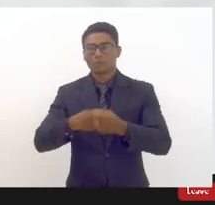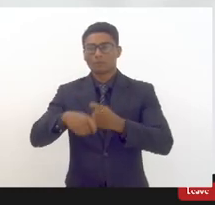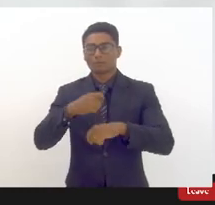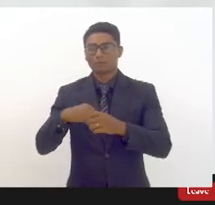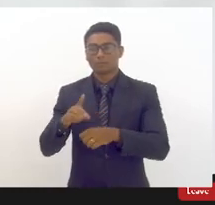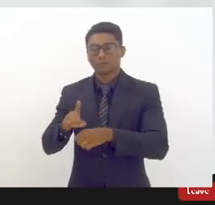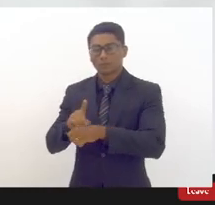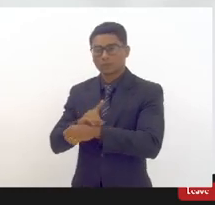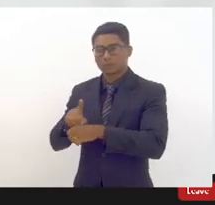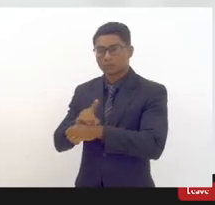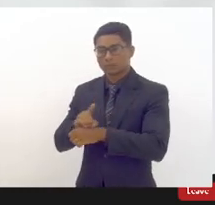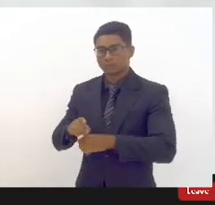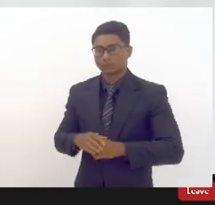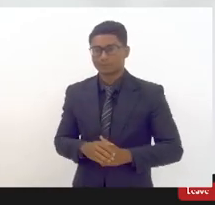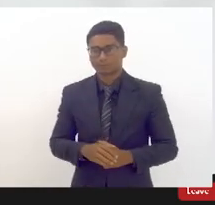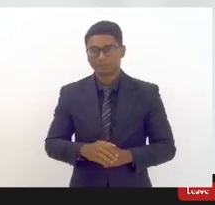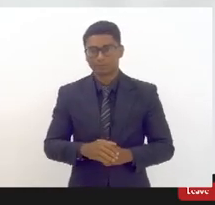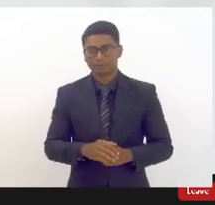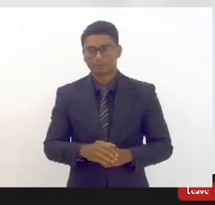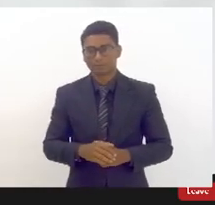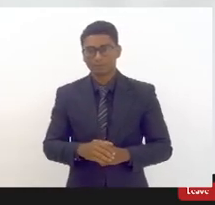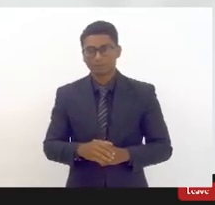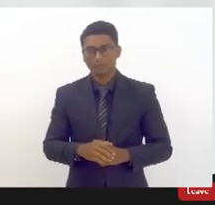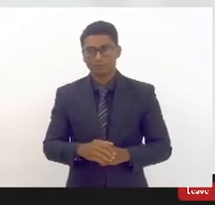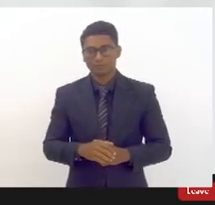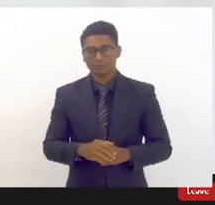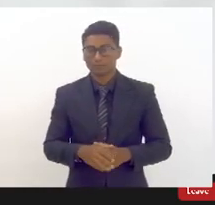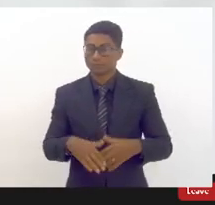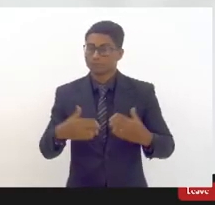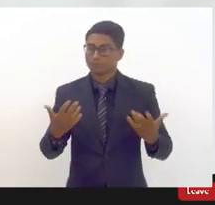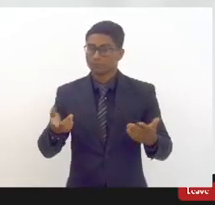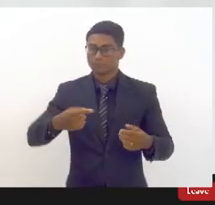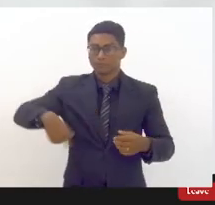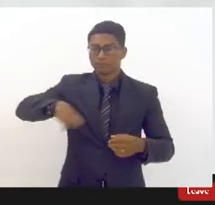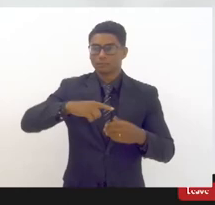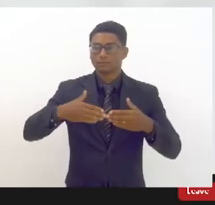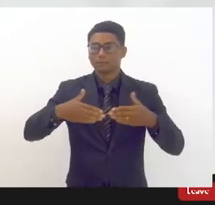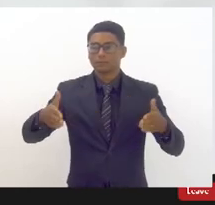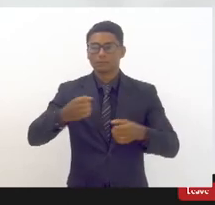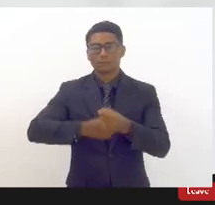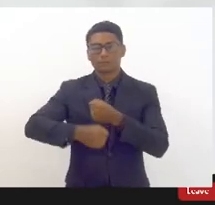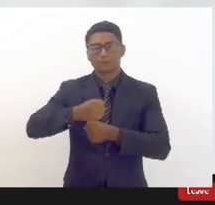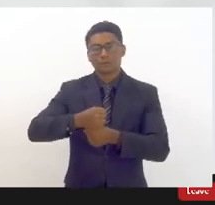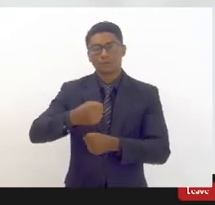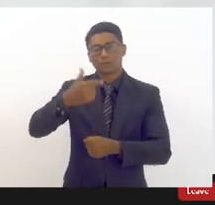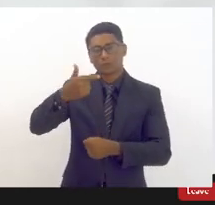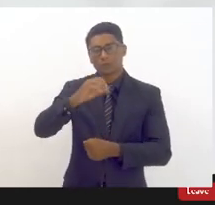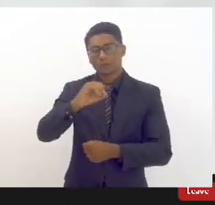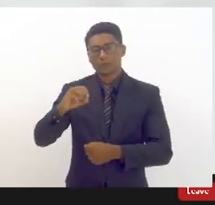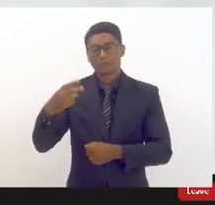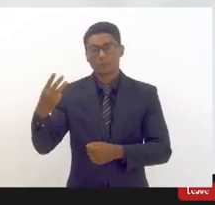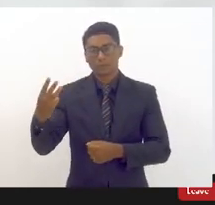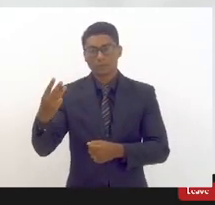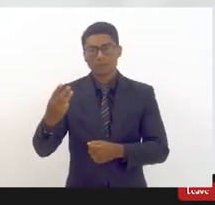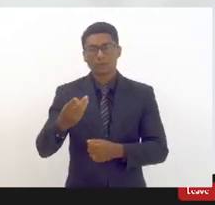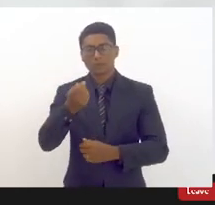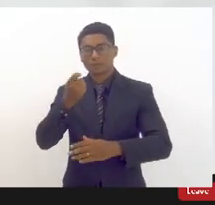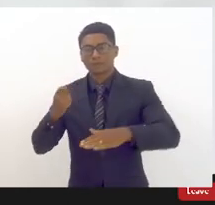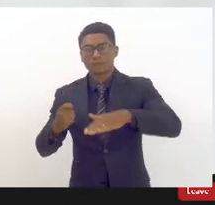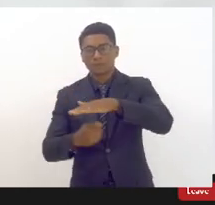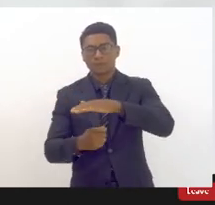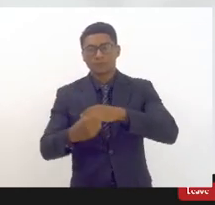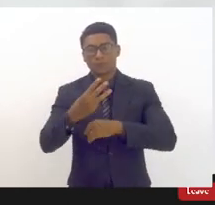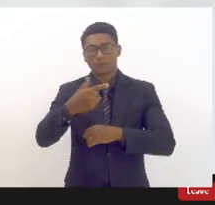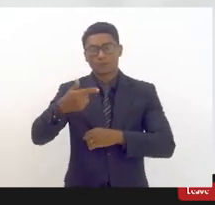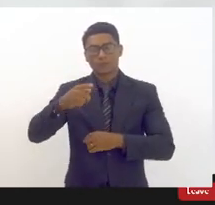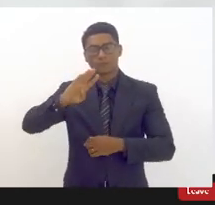sustentabilidade e conexão dos brasileiros, né? Então, a gente atua desde 2003 representando o setor, que investe cerca de 32 bilhões por